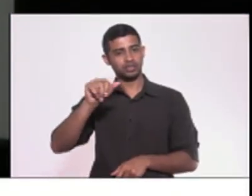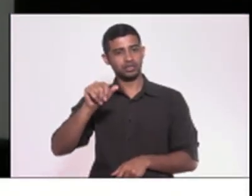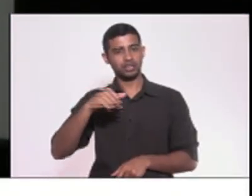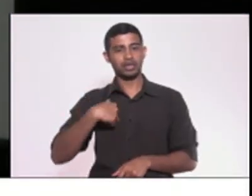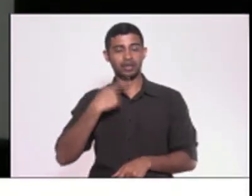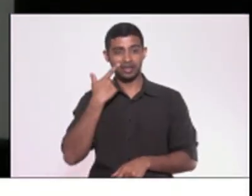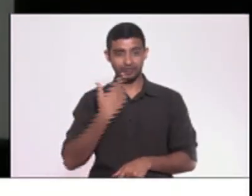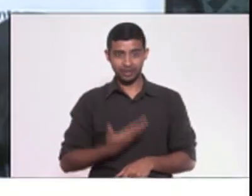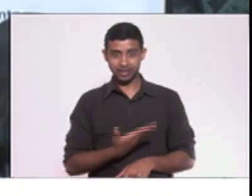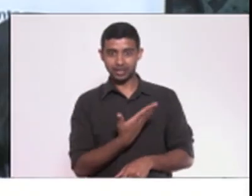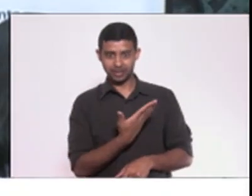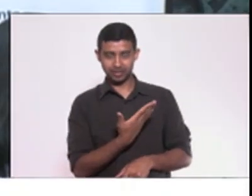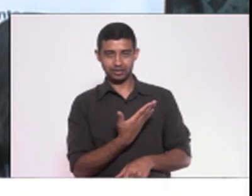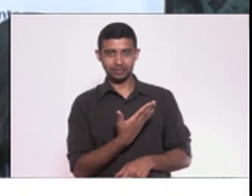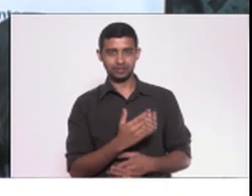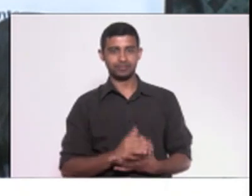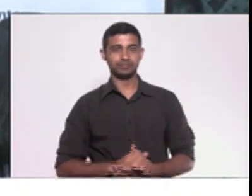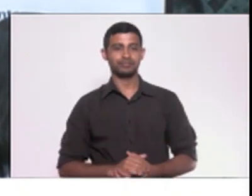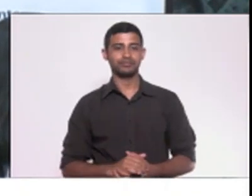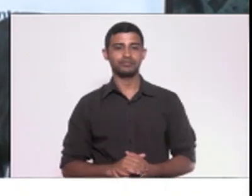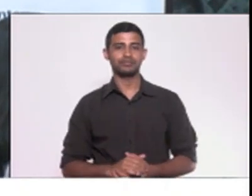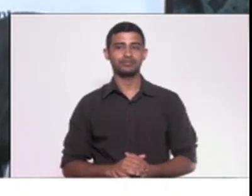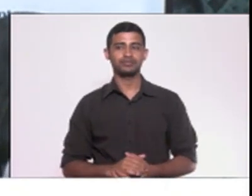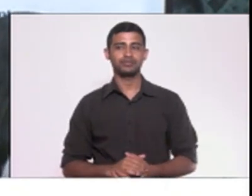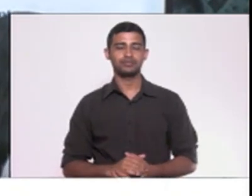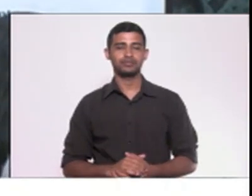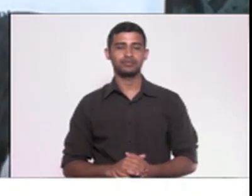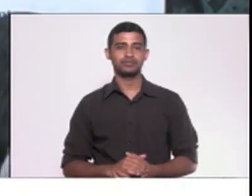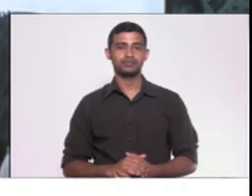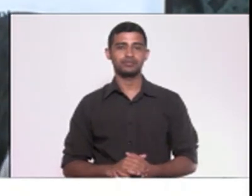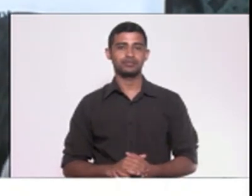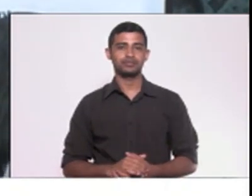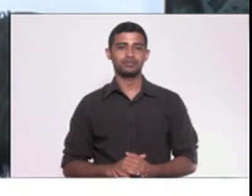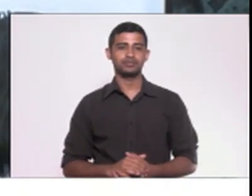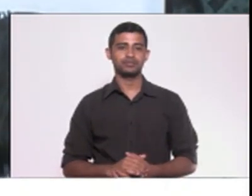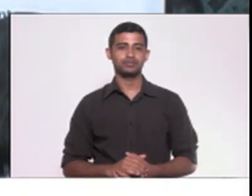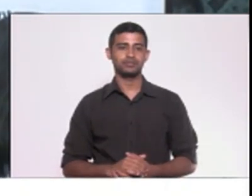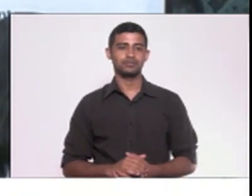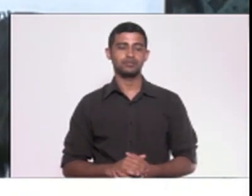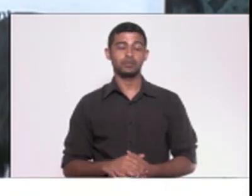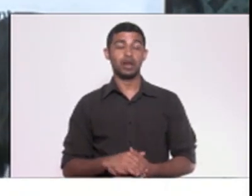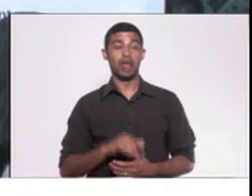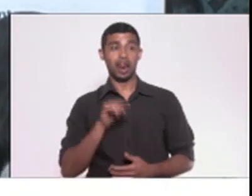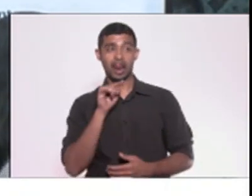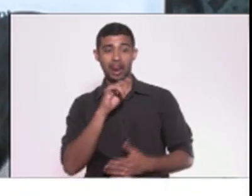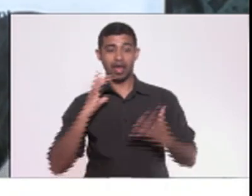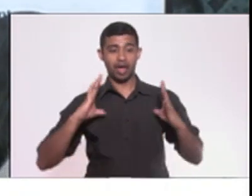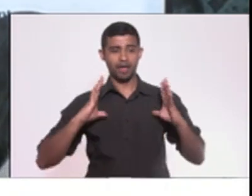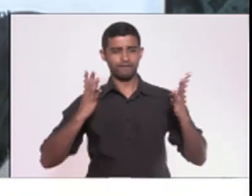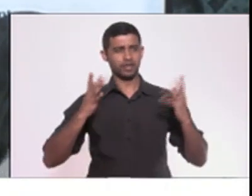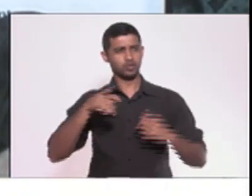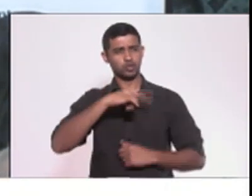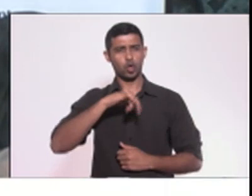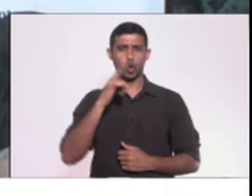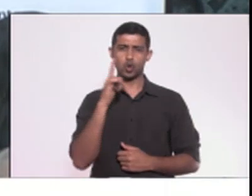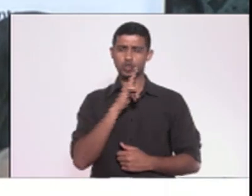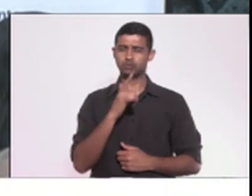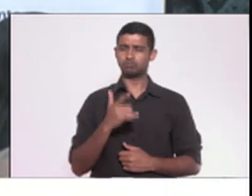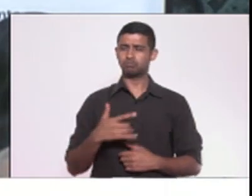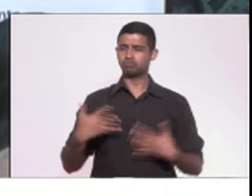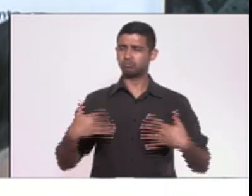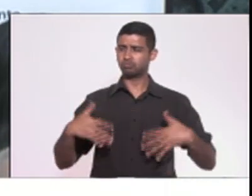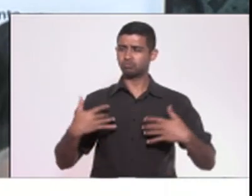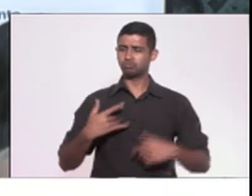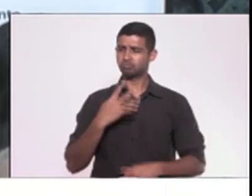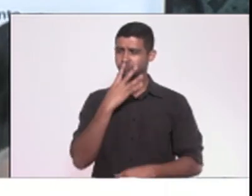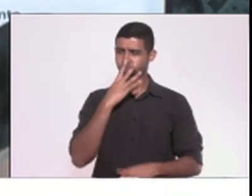microcrédito e à tarde voltado para micro e pequenos empresários. E aí nós tivemos lá um público muito interessante. Nós tivemos,